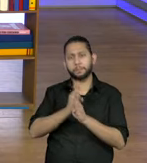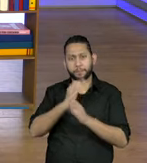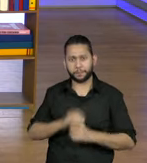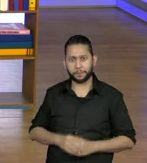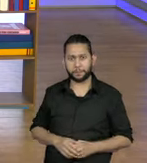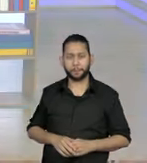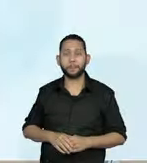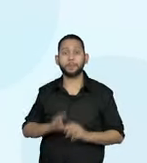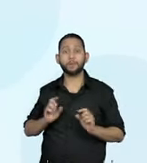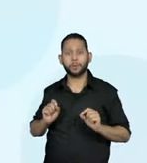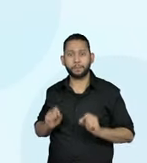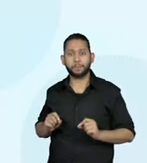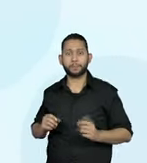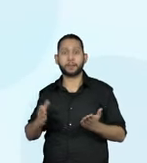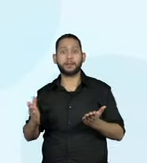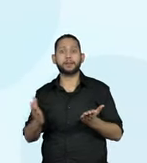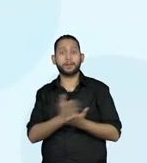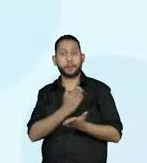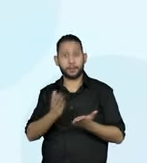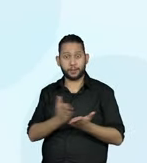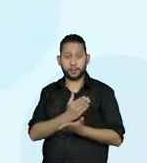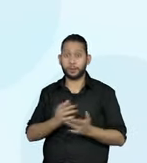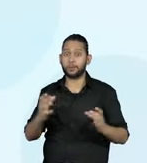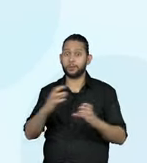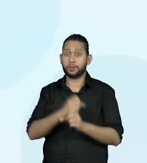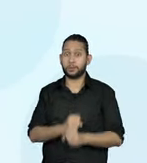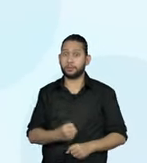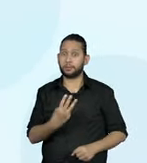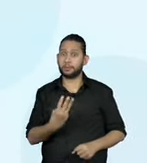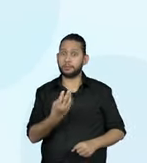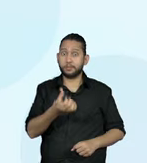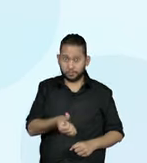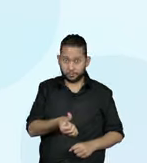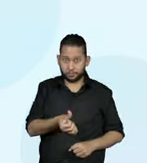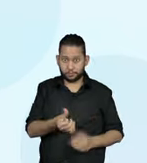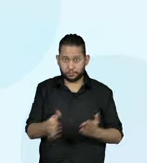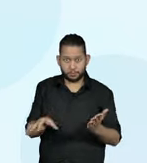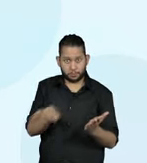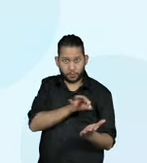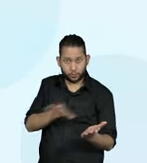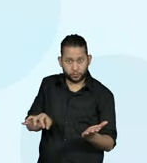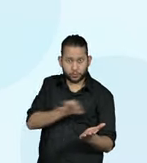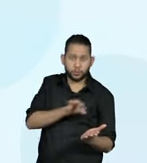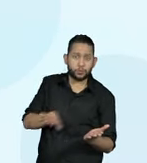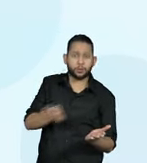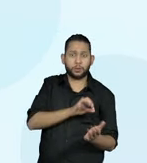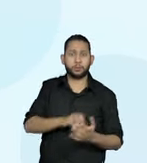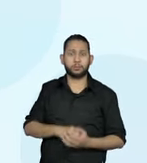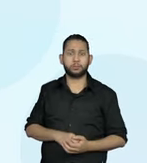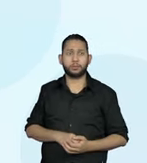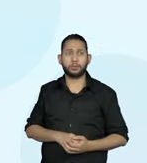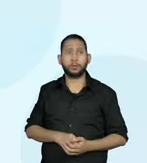entender. Então, o livro tem 36 páginas, a história é contada